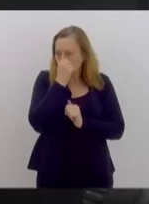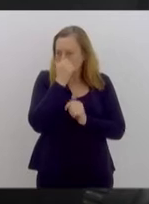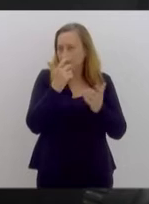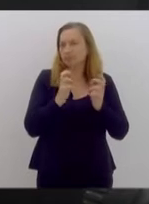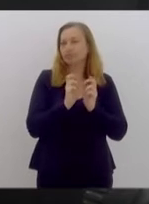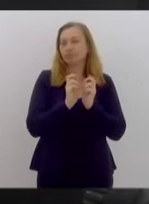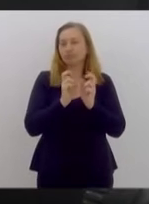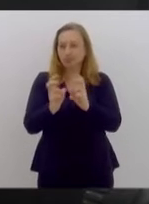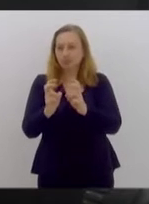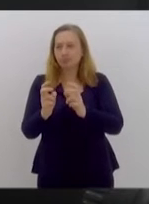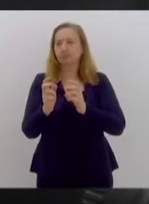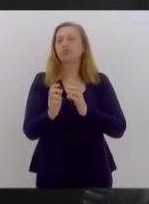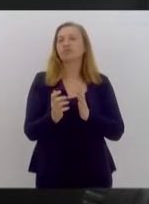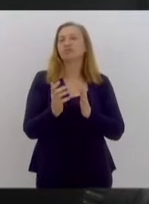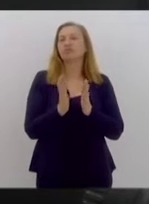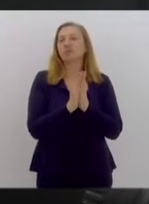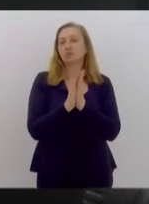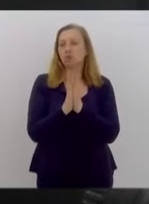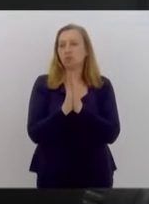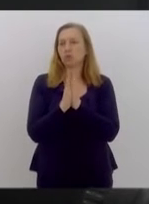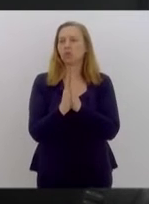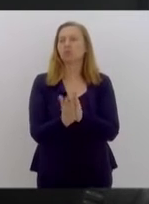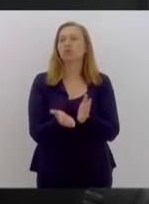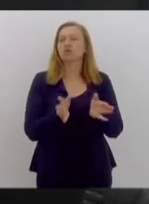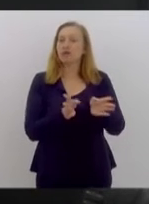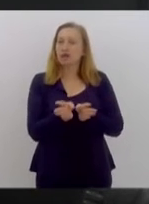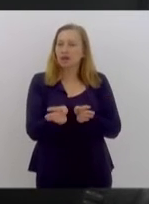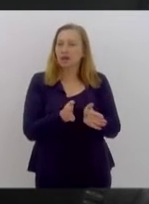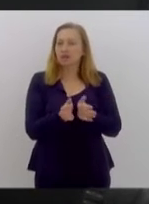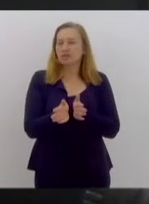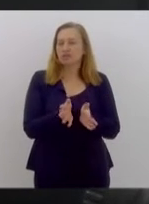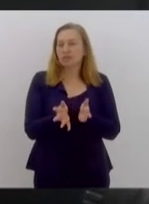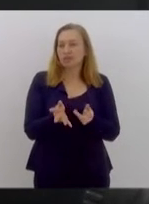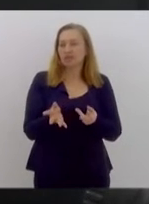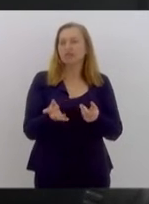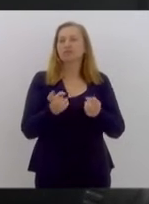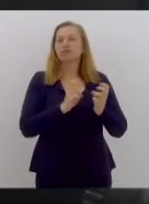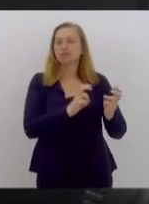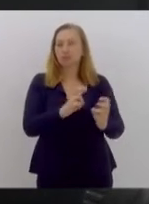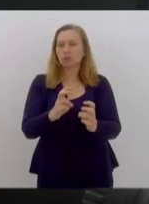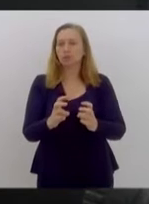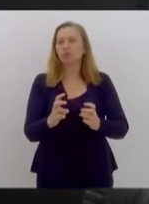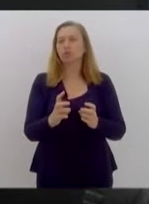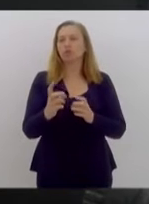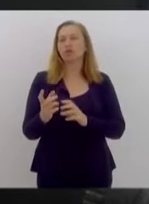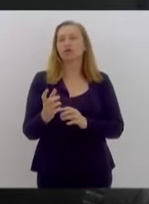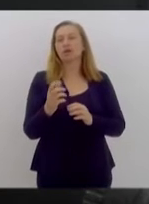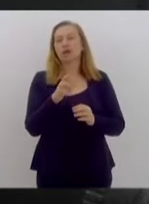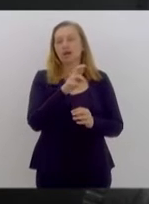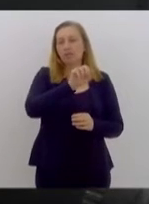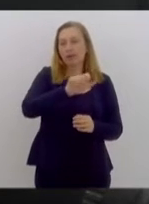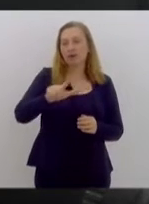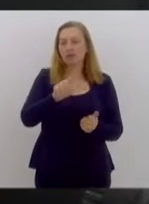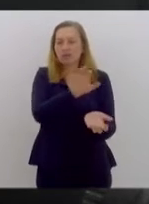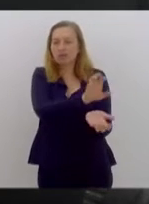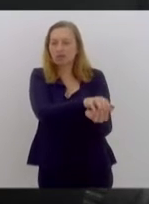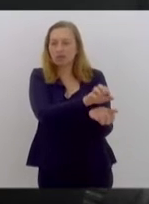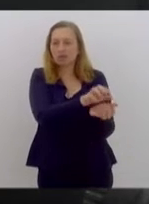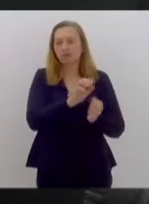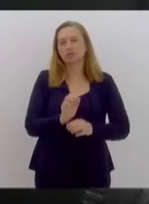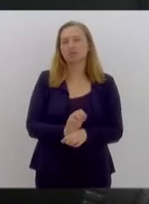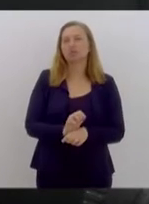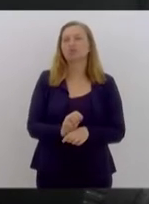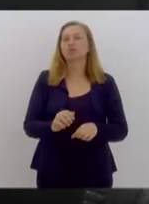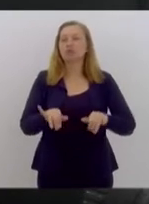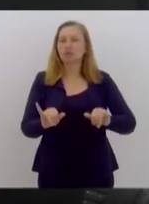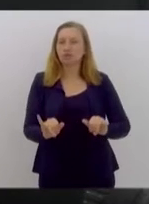composições durante as viagens acessibilidade nas estações retorno do ramal Santa Cruz Central do Brasil bem como os